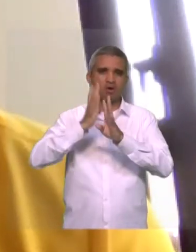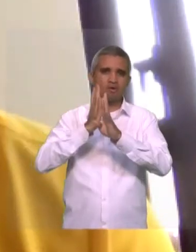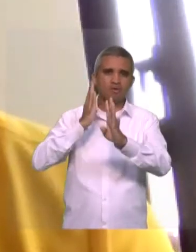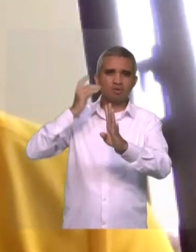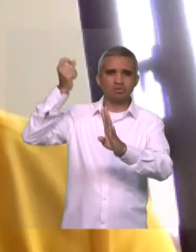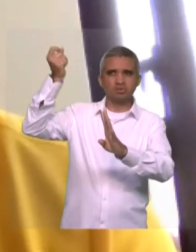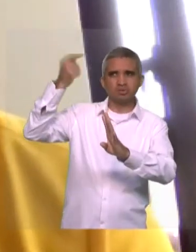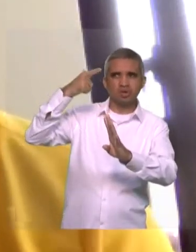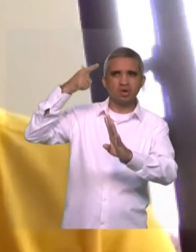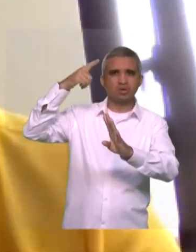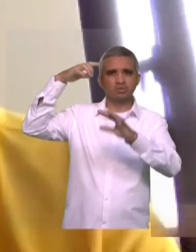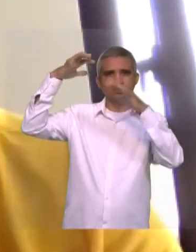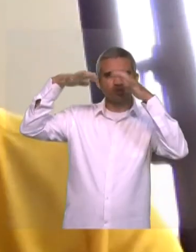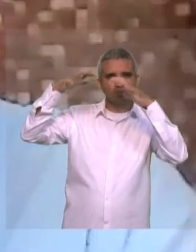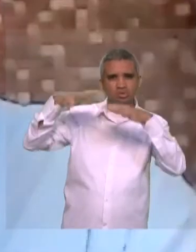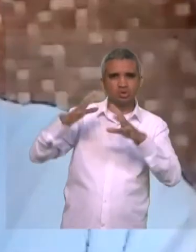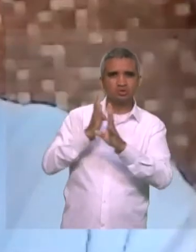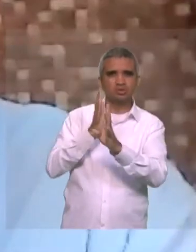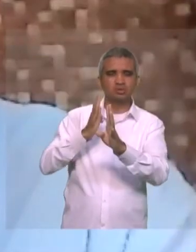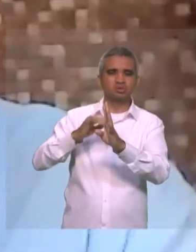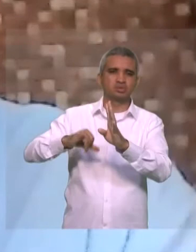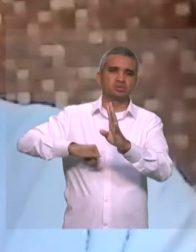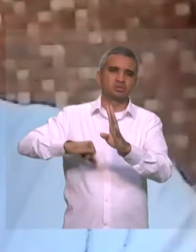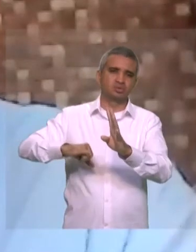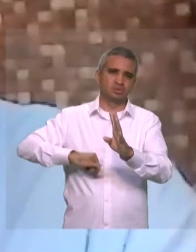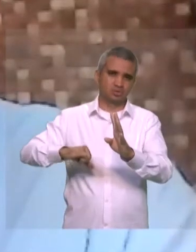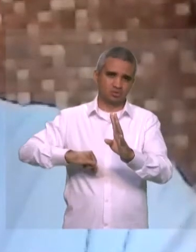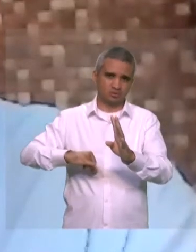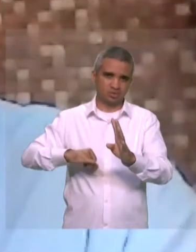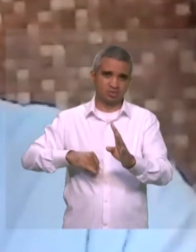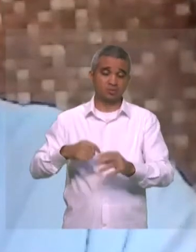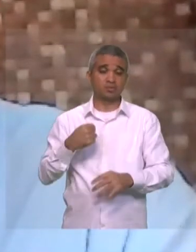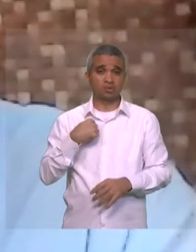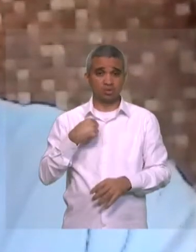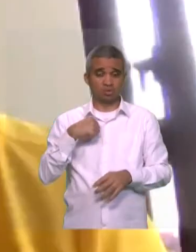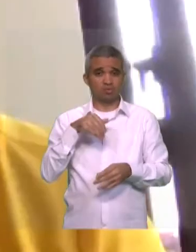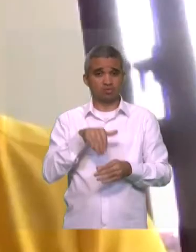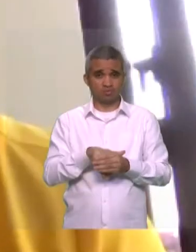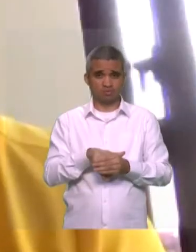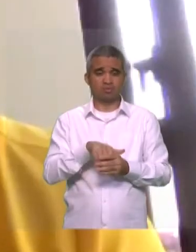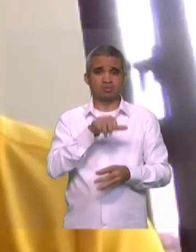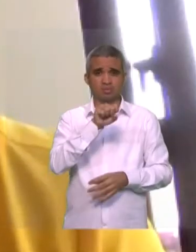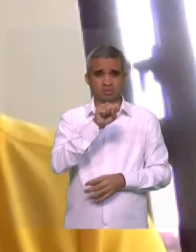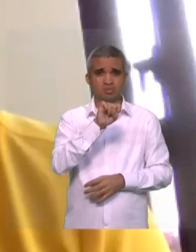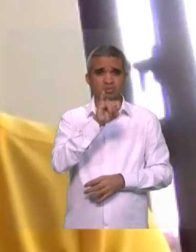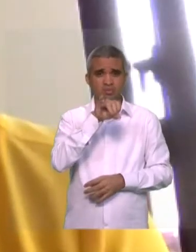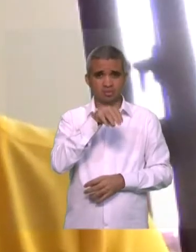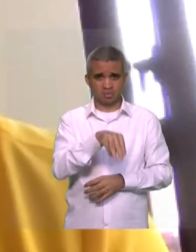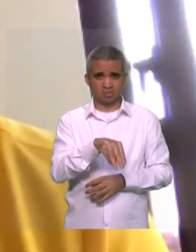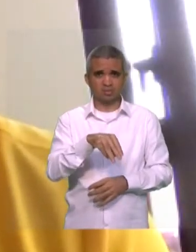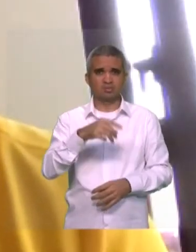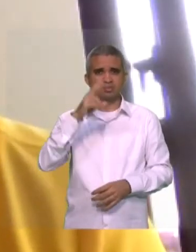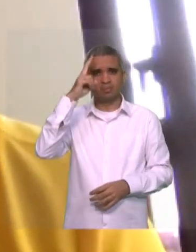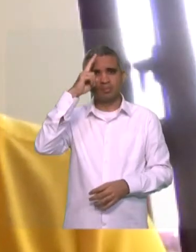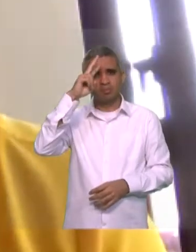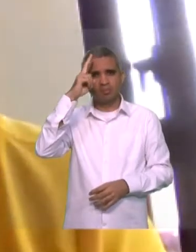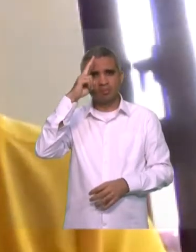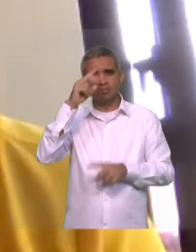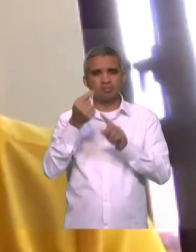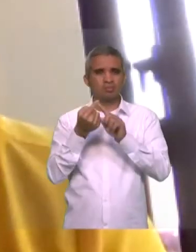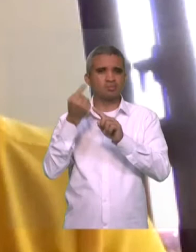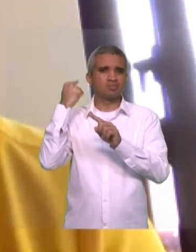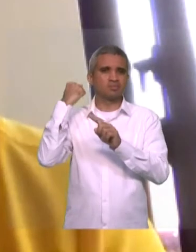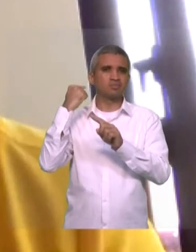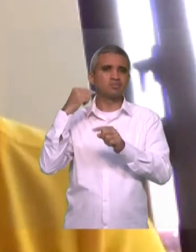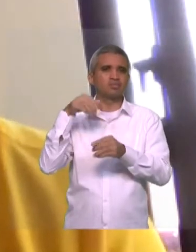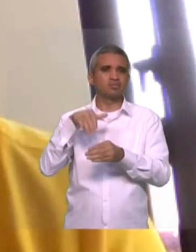serviço essencial. Voto a favor do projeto e lembro que nós aprovamos aqui nessa casa, na última sessão, um projeto